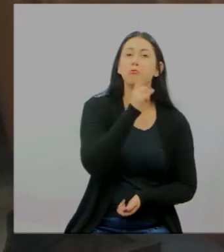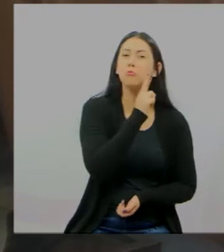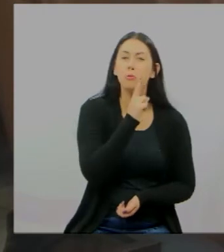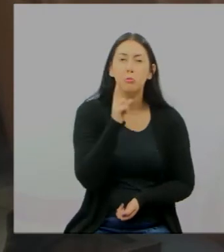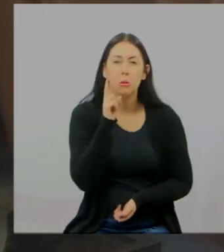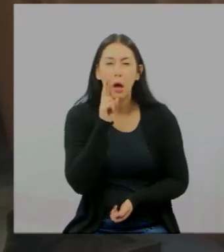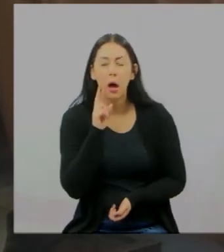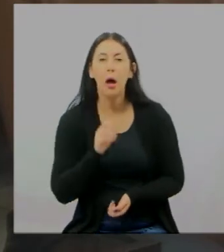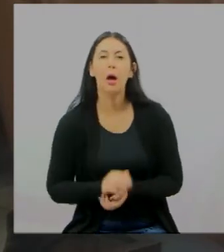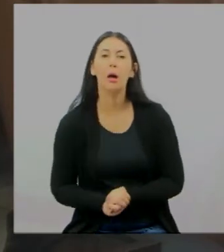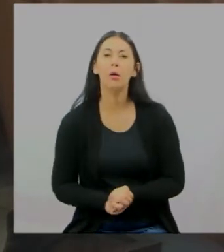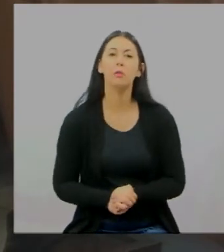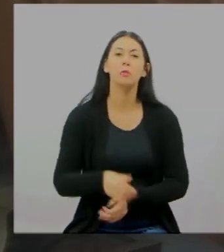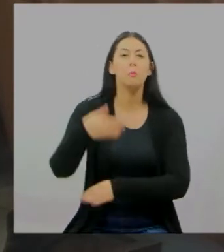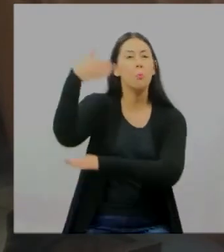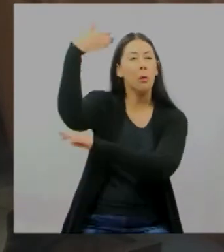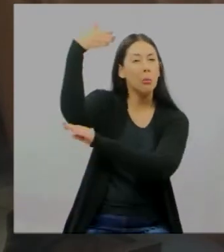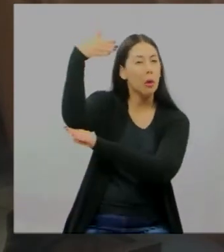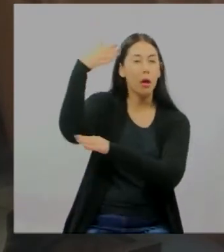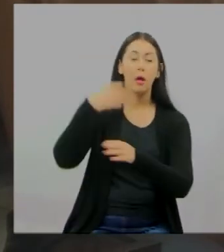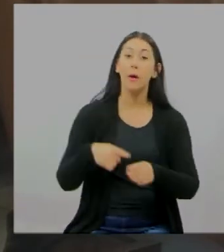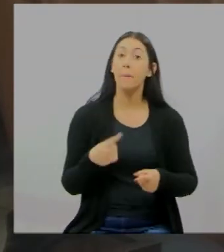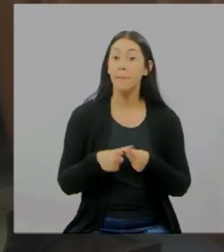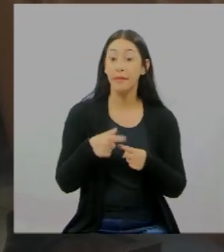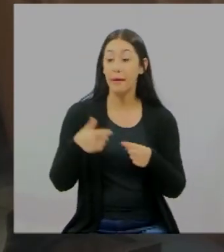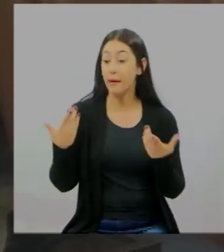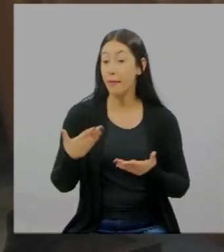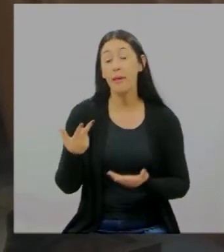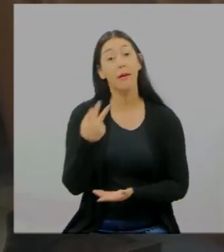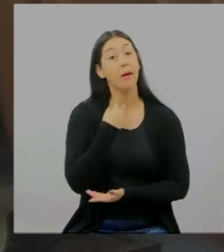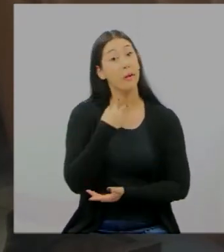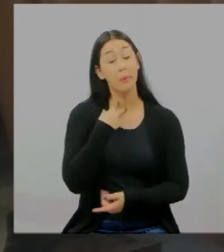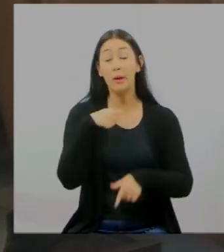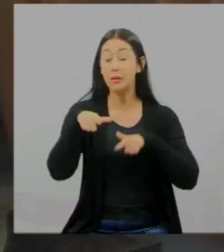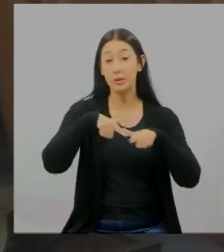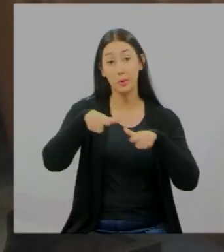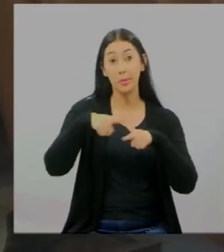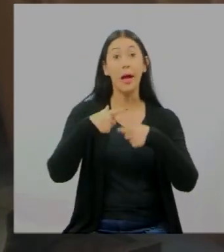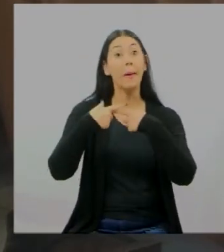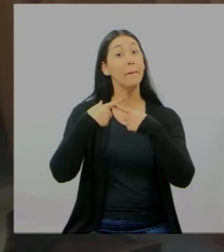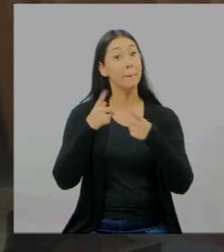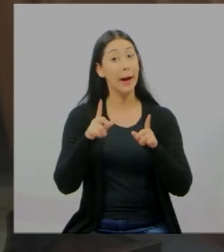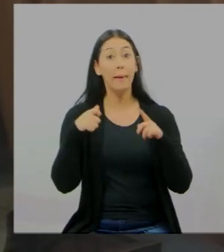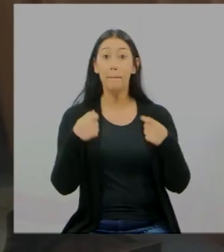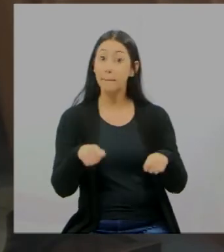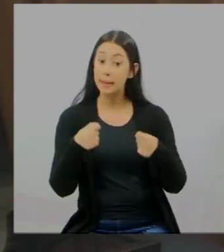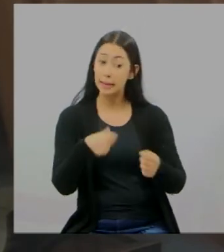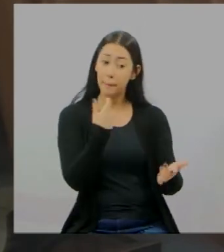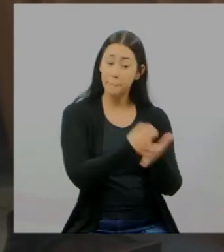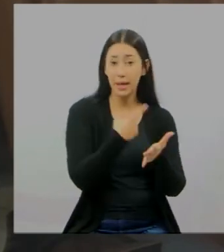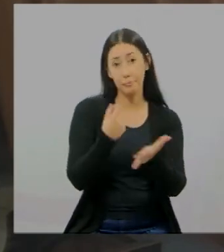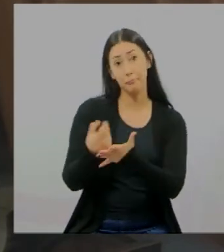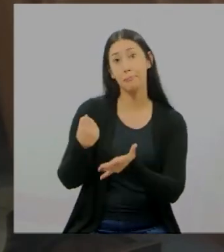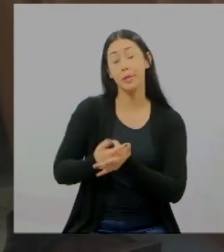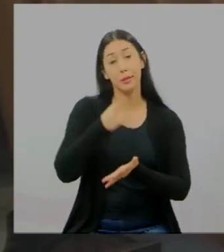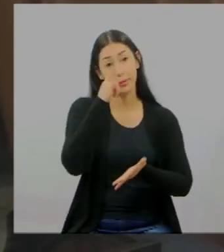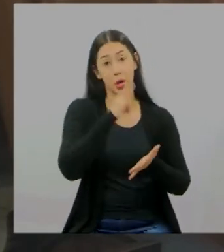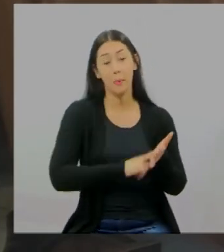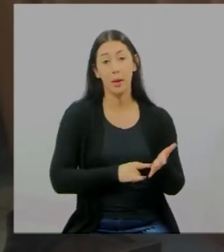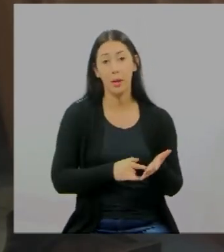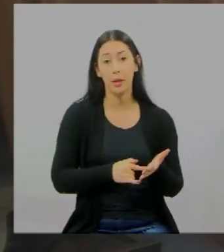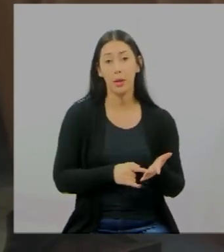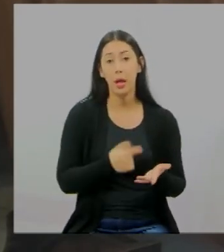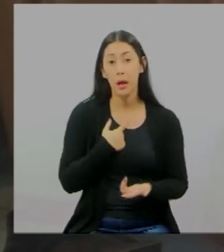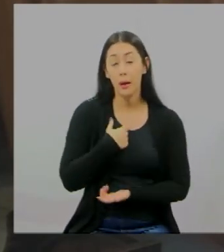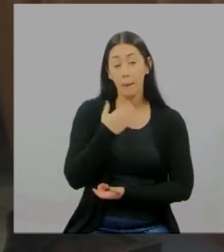hotelaria que ficaram proibidos de exercer seu trabalho e têm altas dívidas adquiridas. Então, esse é um